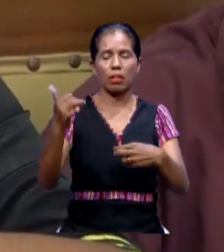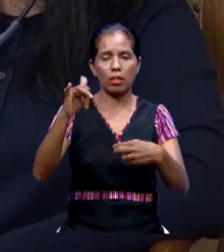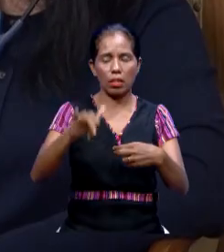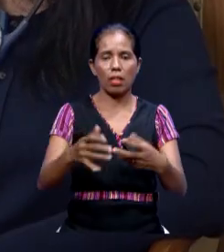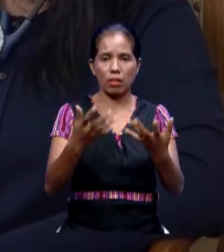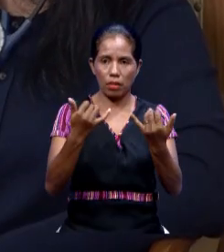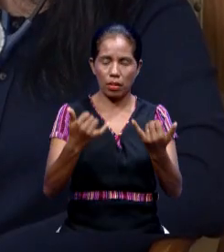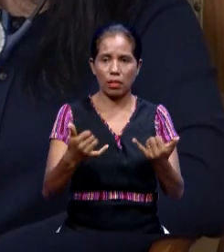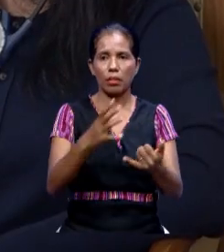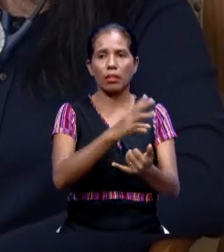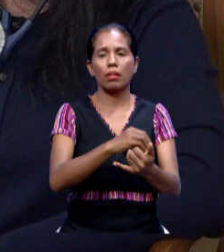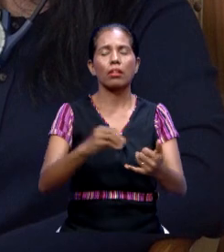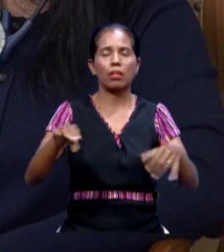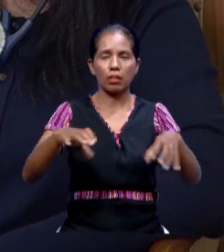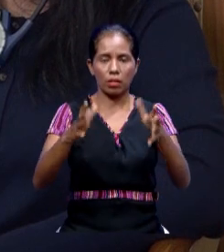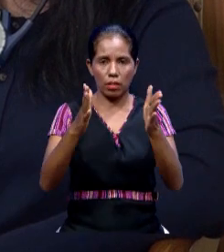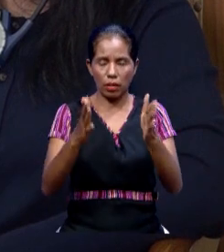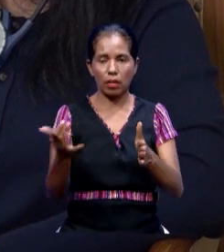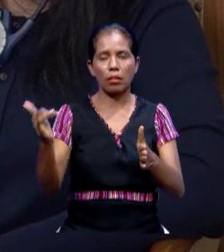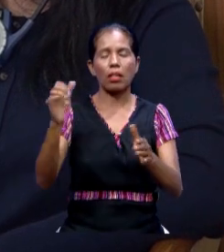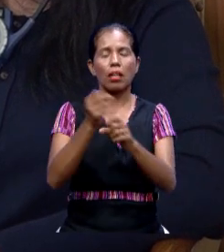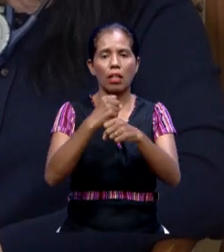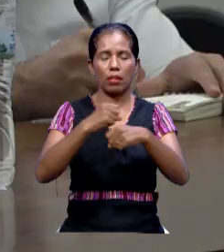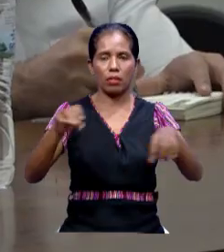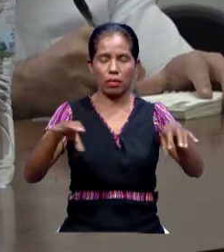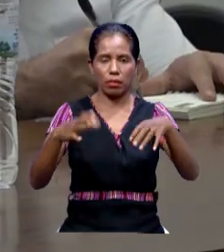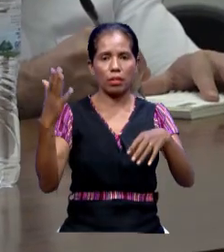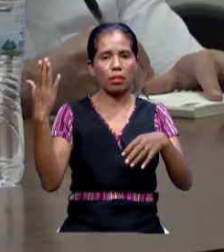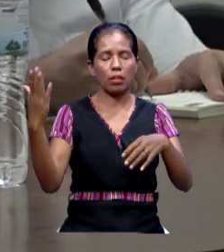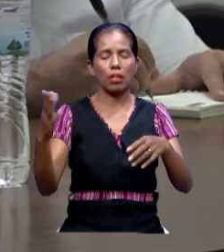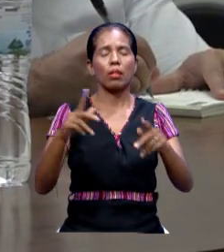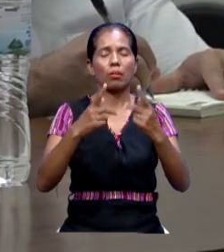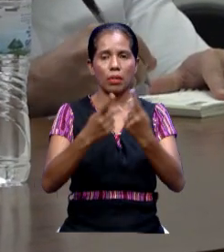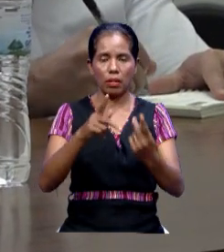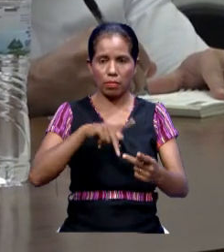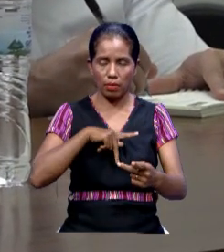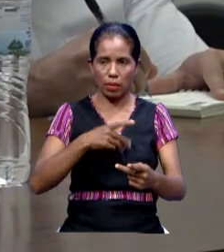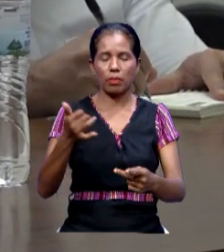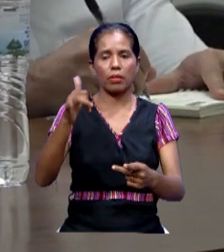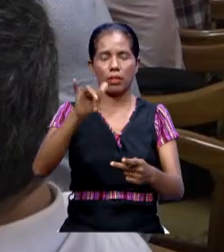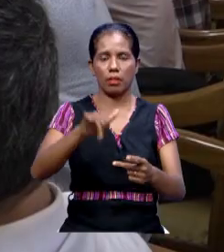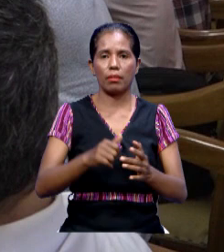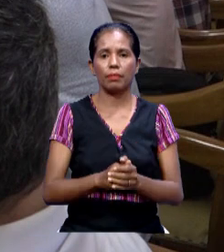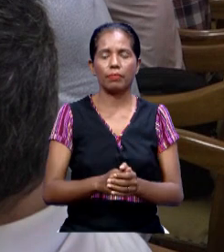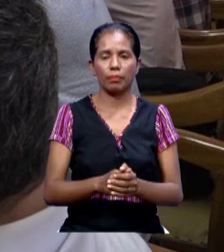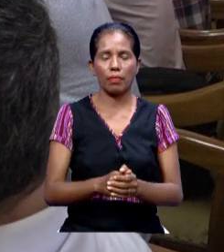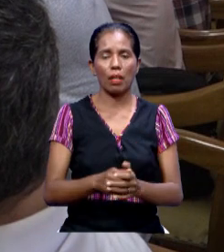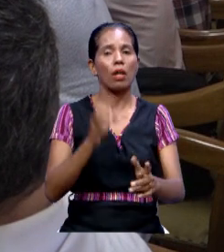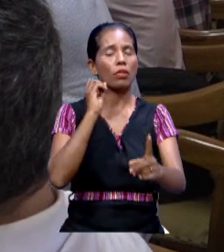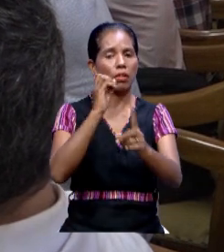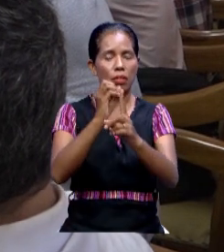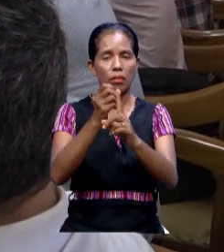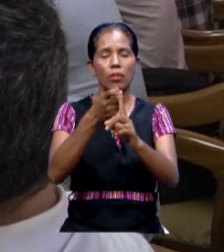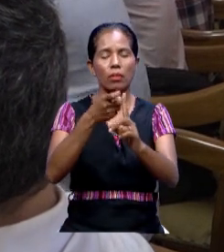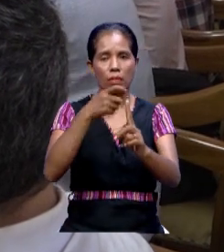Macantes, né, acontece para o trabalhador CIRA, neve ao serviço e o setor privado CIRA. Objetivo si reunião ida oing para